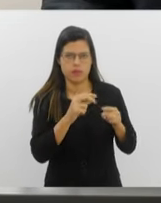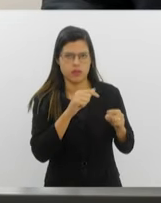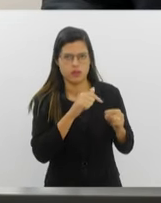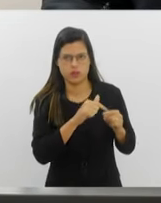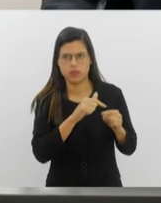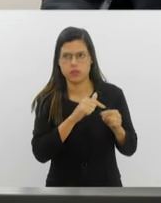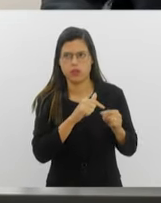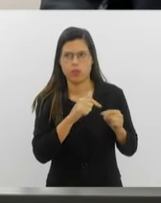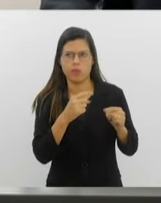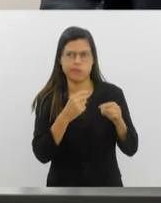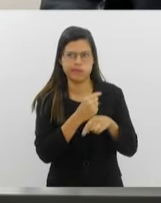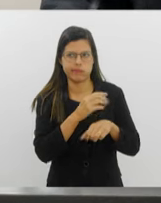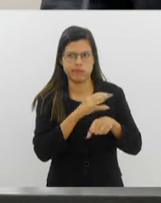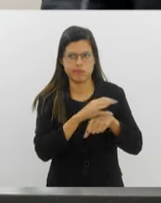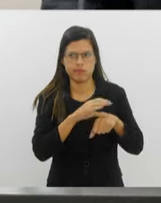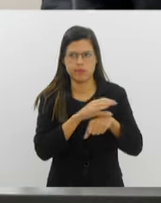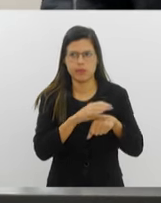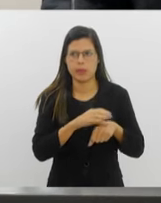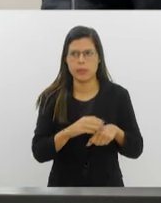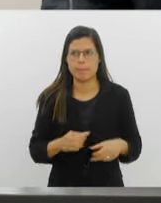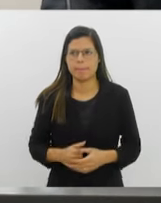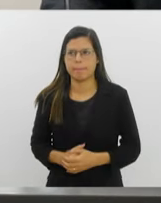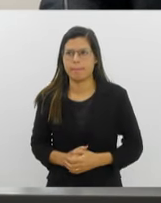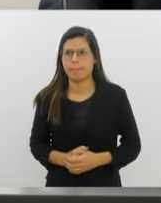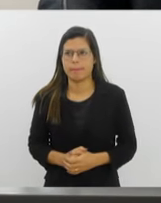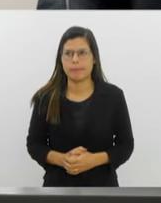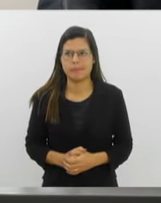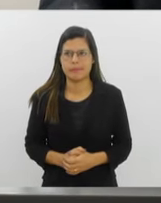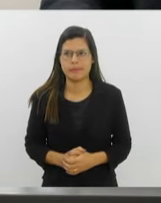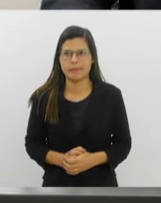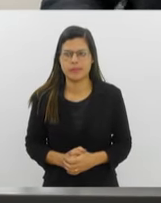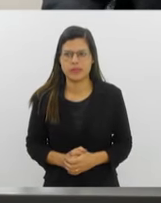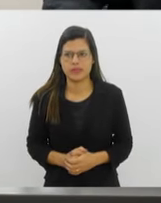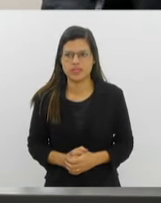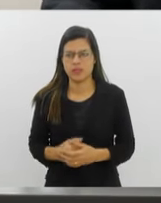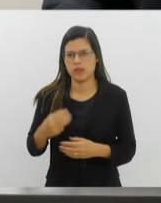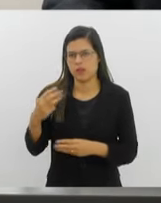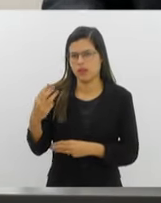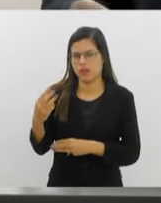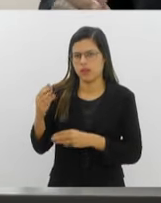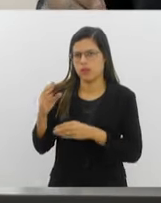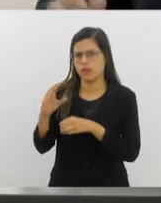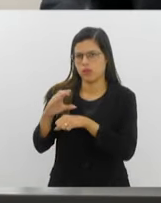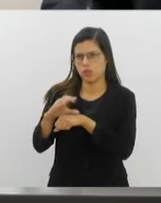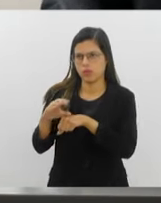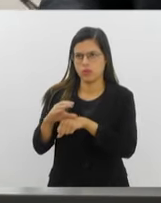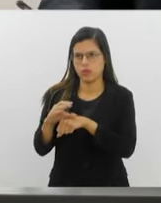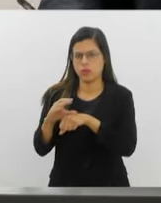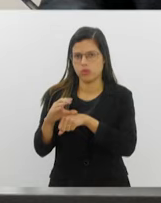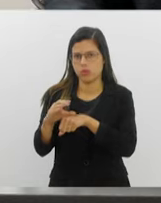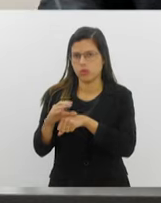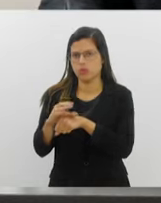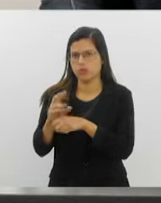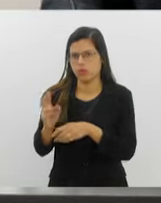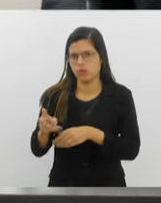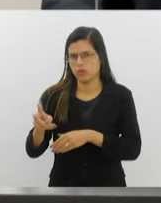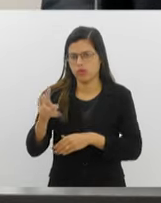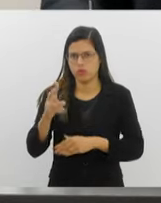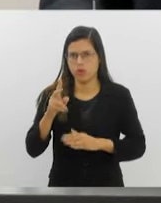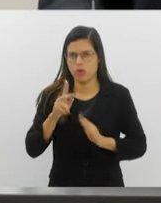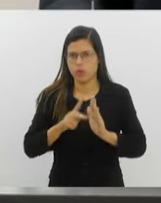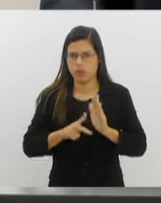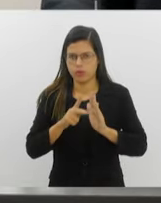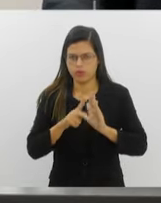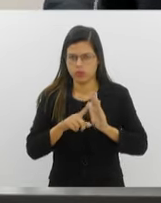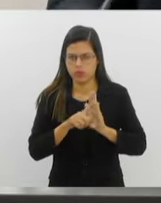prevaleceu o voto da inconstitucionalidade, consignado os 3 votos pela constitucionalidade para dar sequência ao projeto.